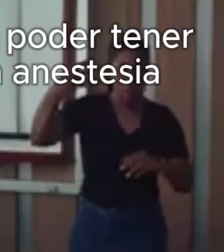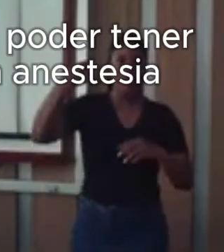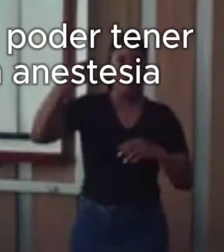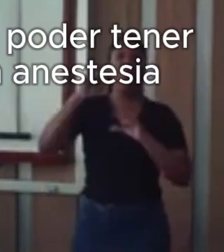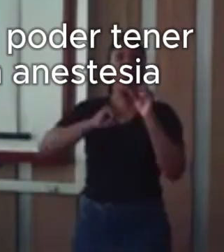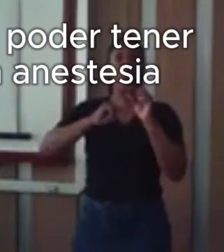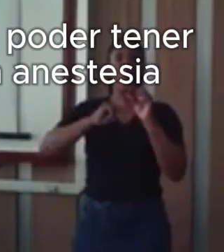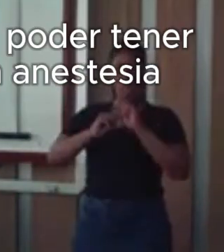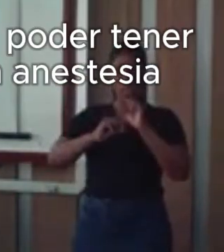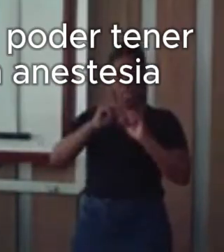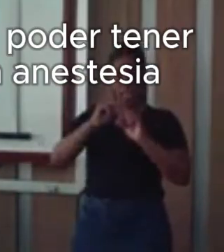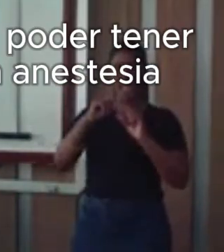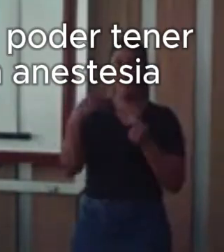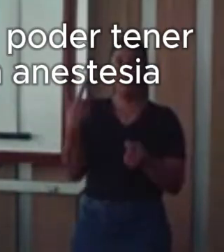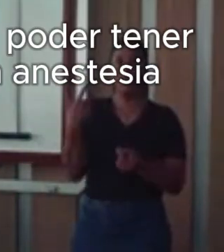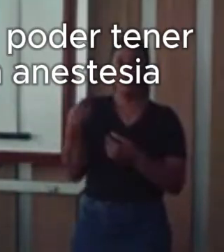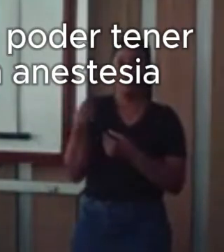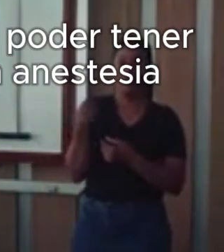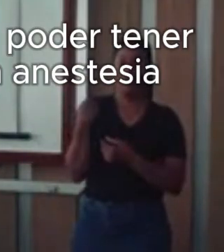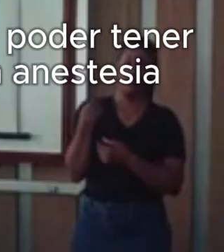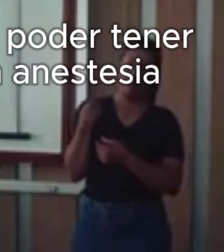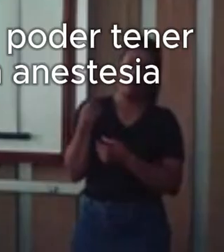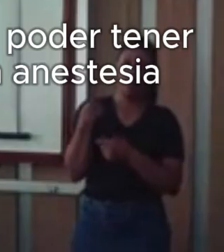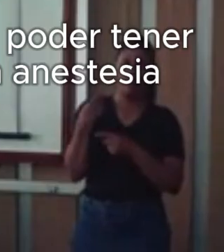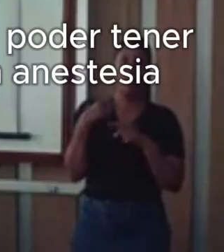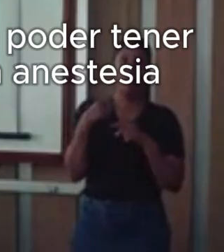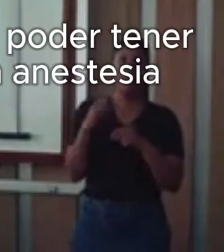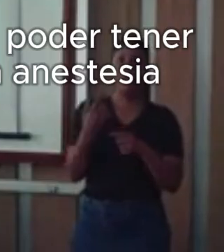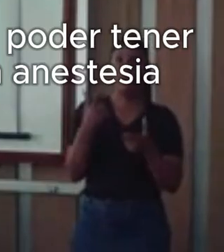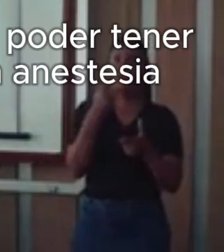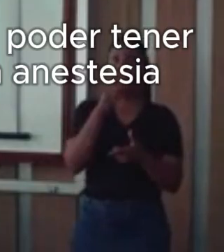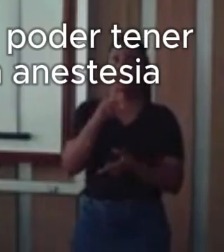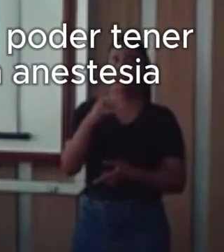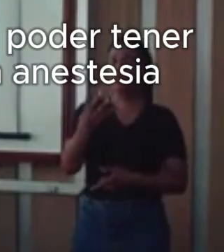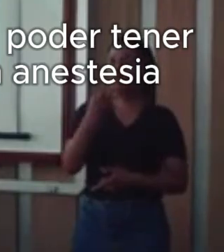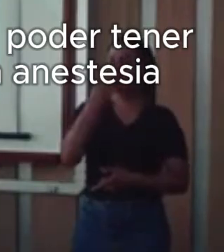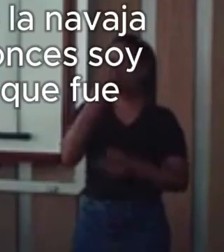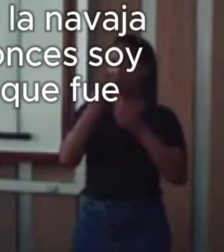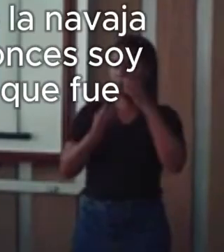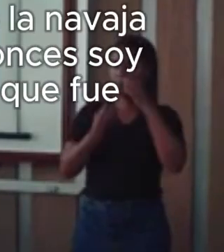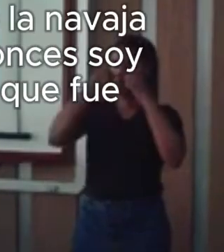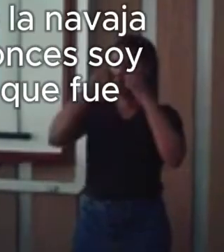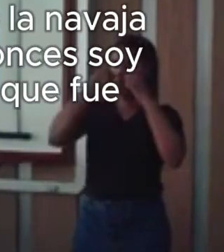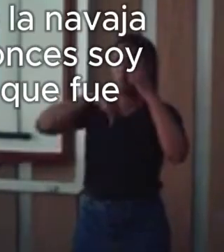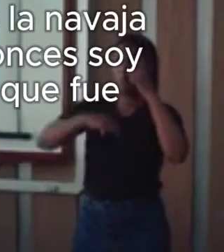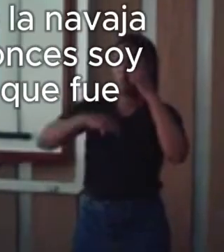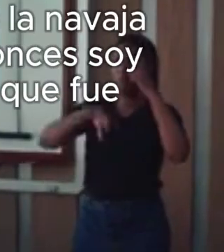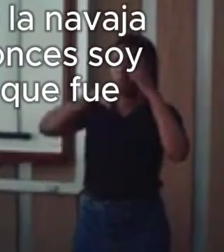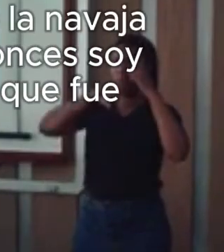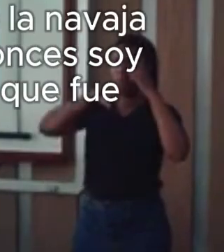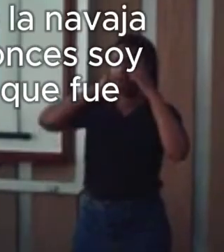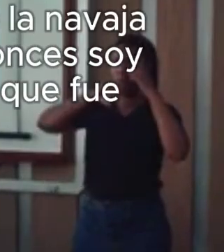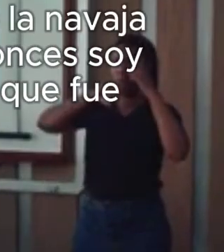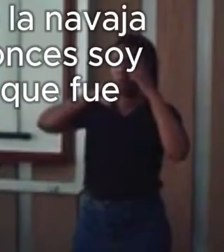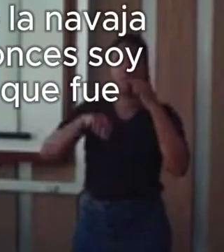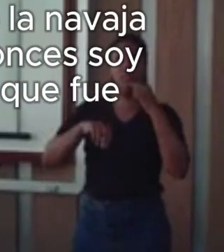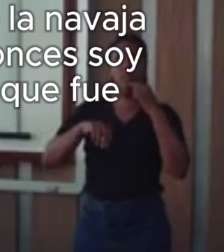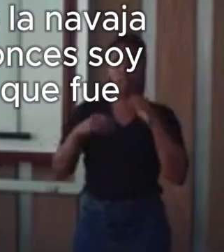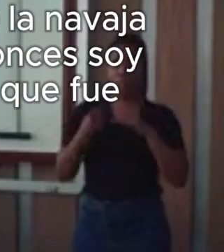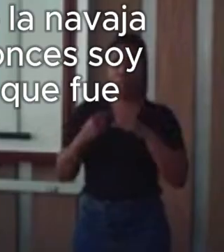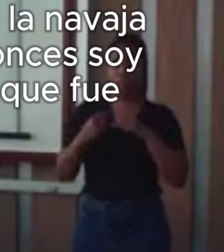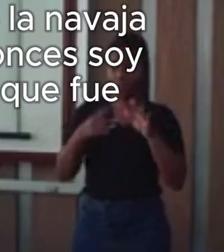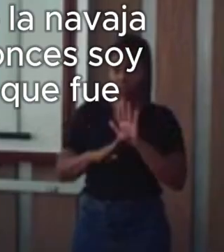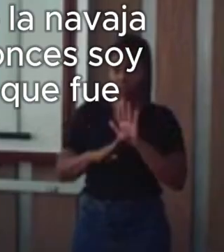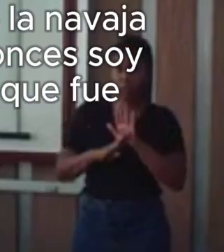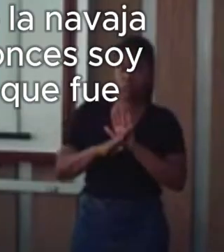kit de intubação, porque senão ia ter gente no hospital sem anestésico para intubação. Tá? A gente chegou a ver isso assim, um pouquinho, porque foi